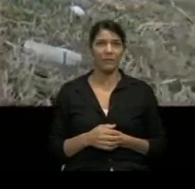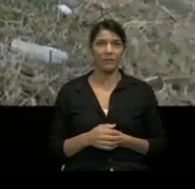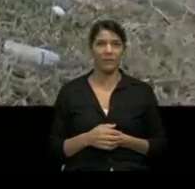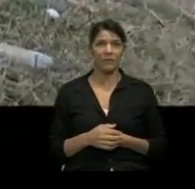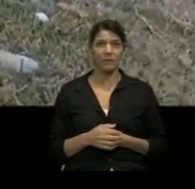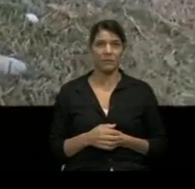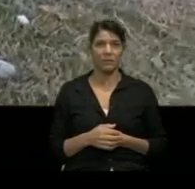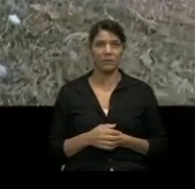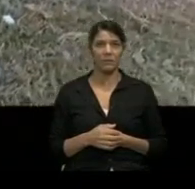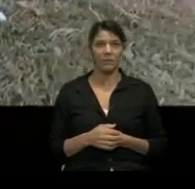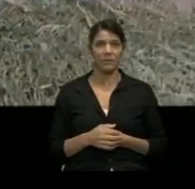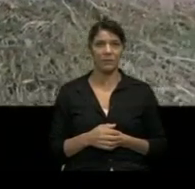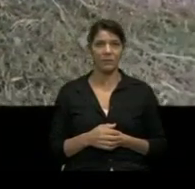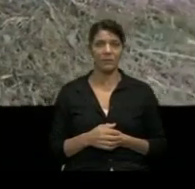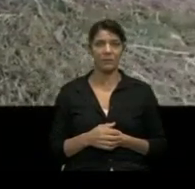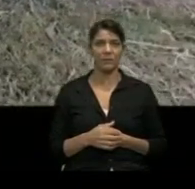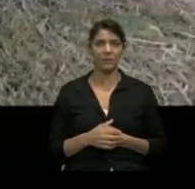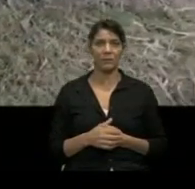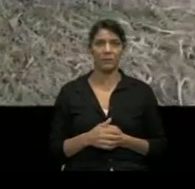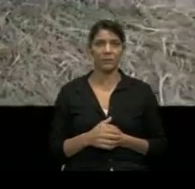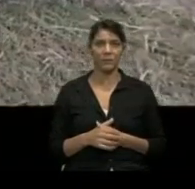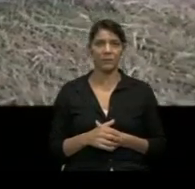Ali o gabarito corrigido.